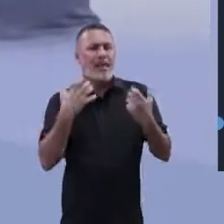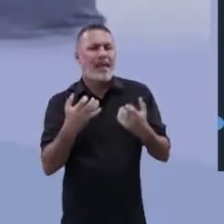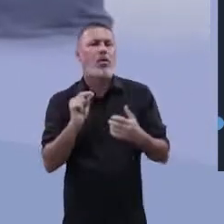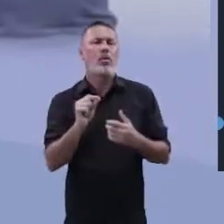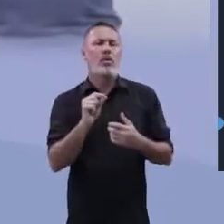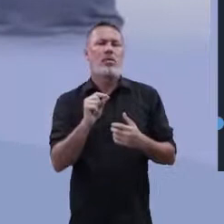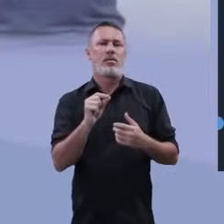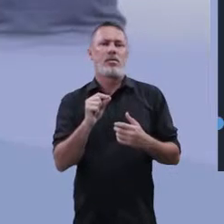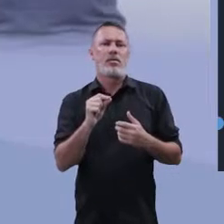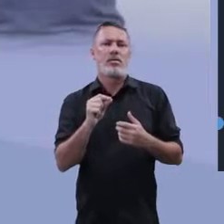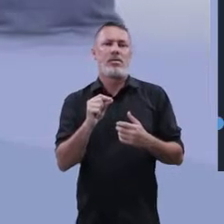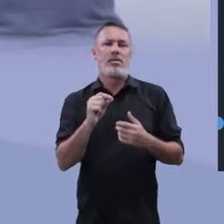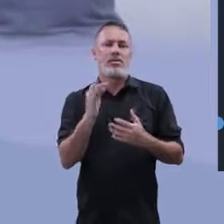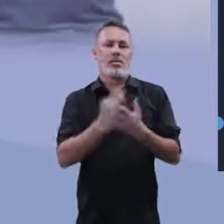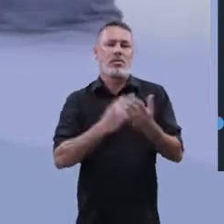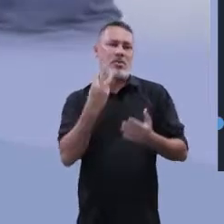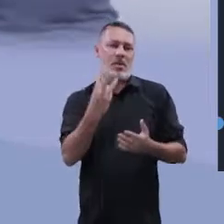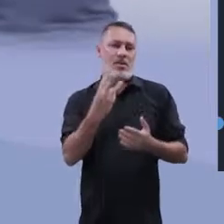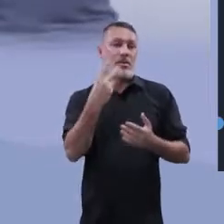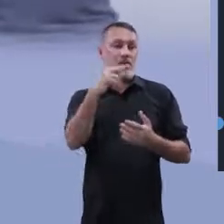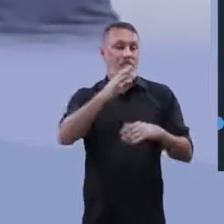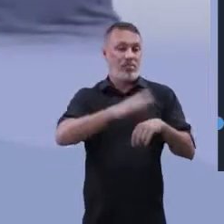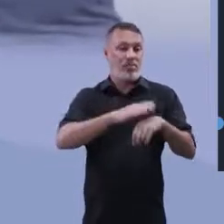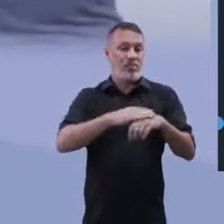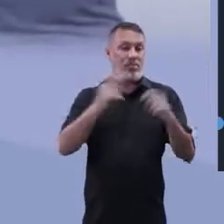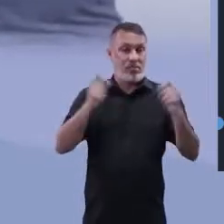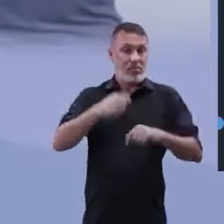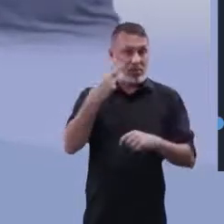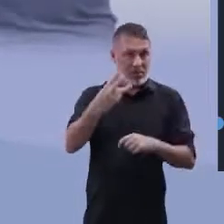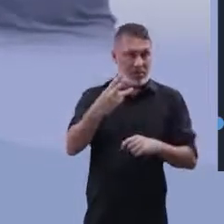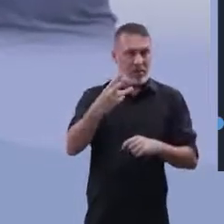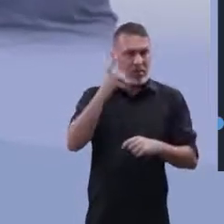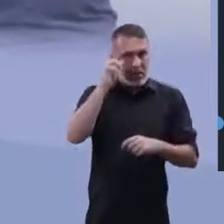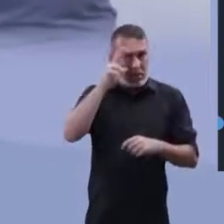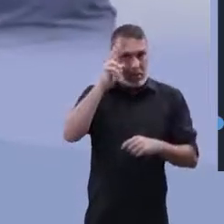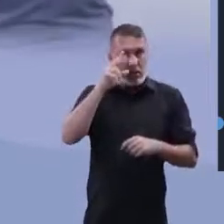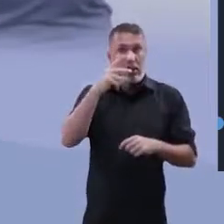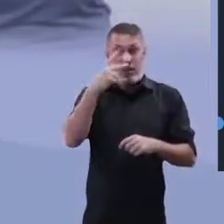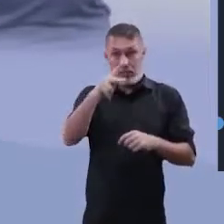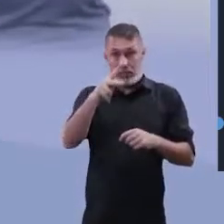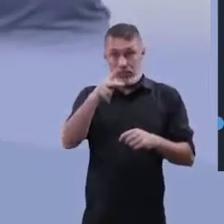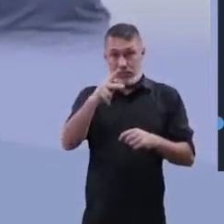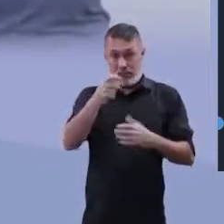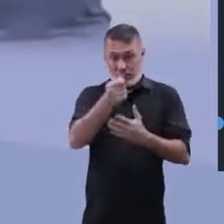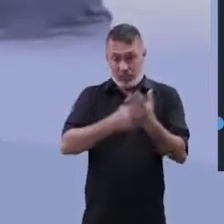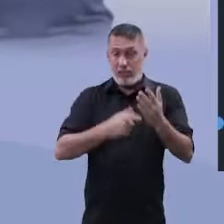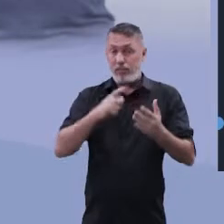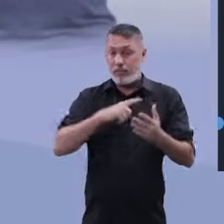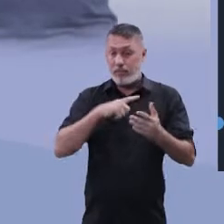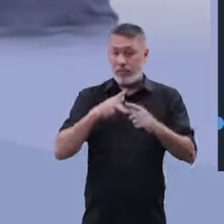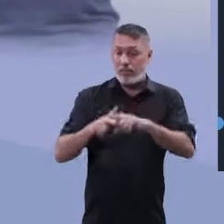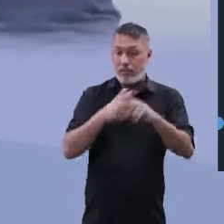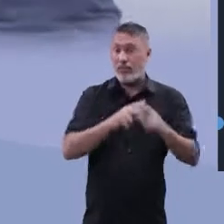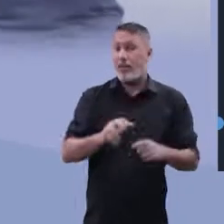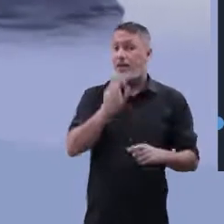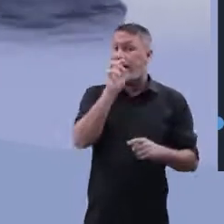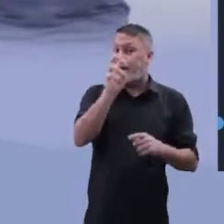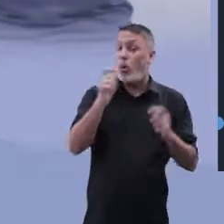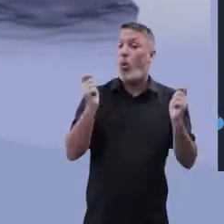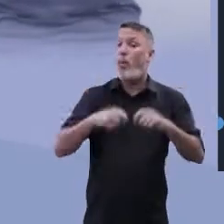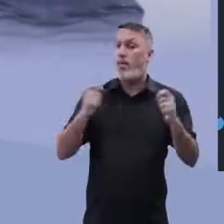analisar aí o que o corretor espera para ser avaliado isso aí. Lembrando que a sua redação ela é corrigida em 5 competências,